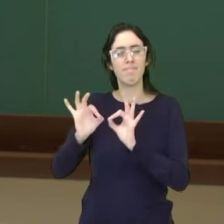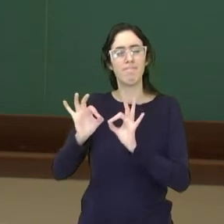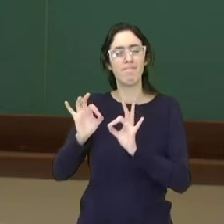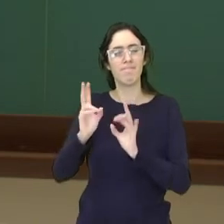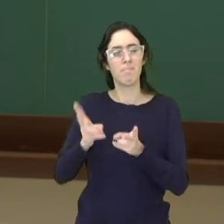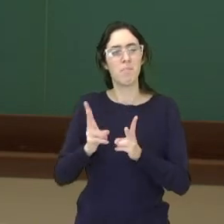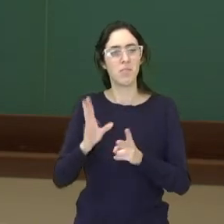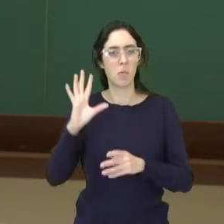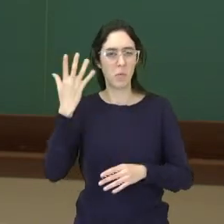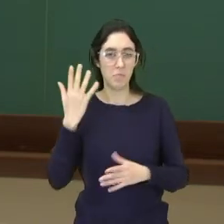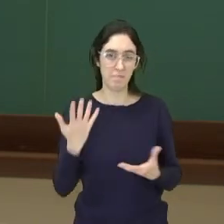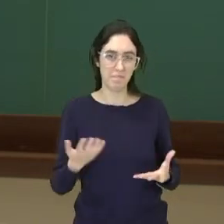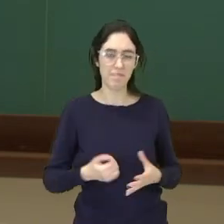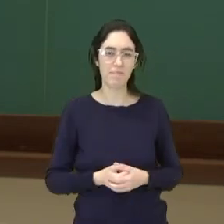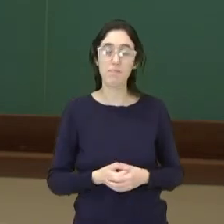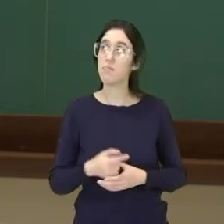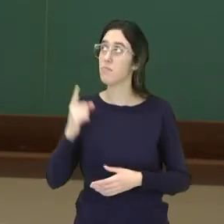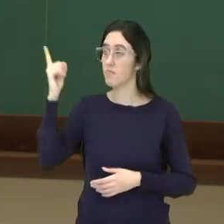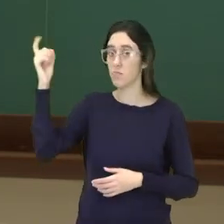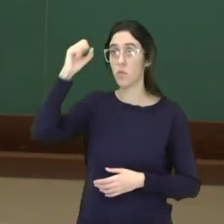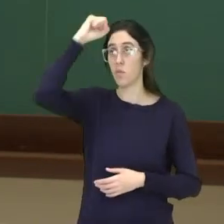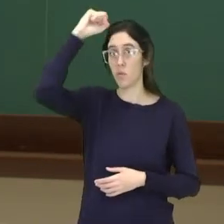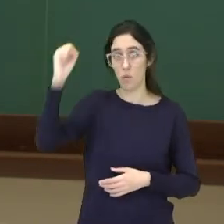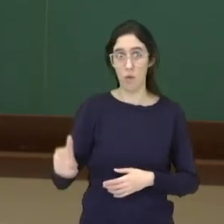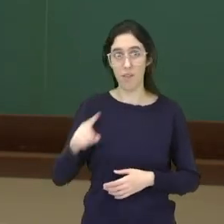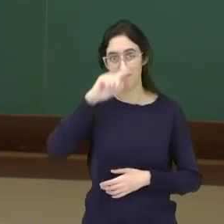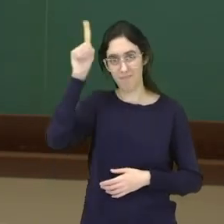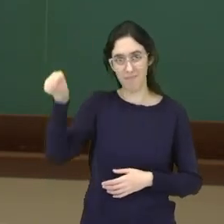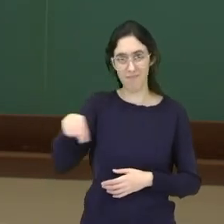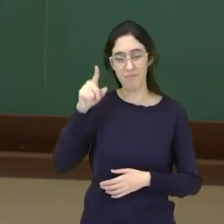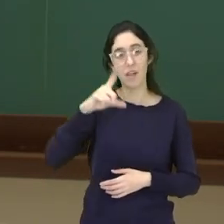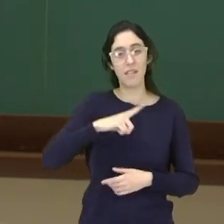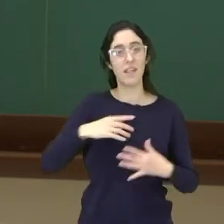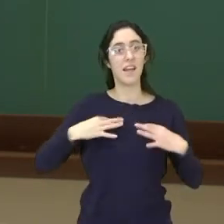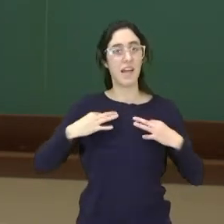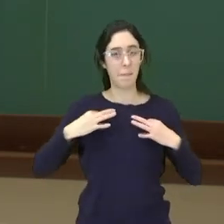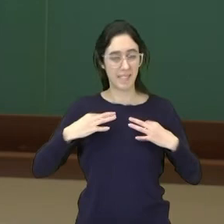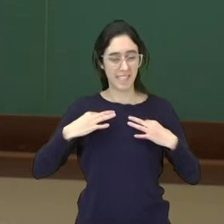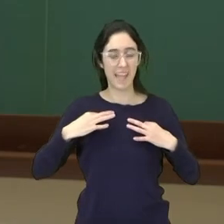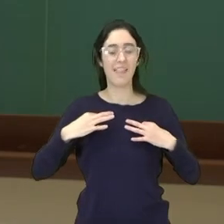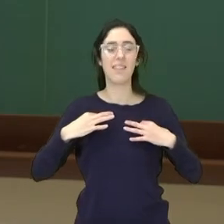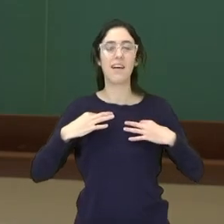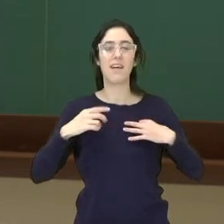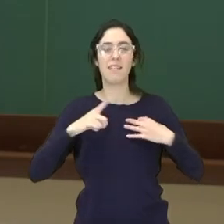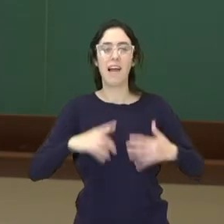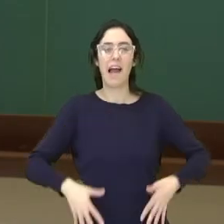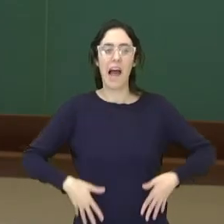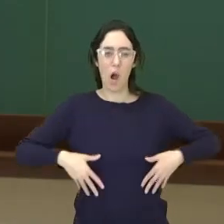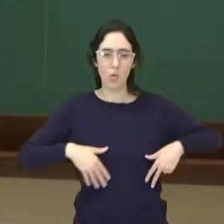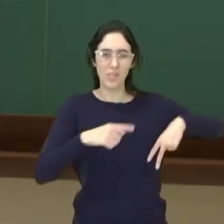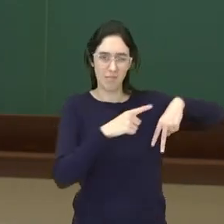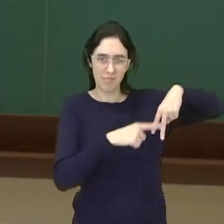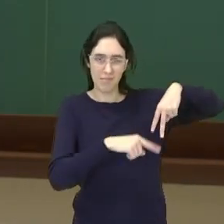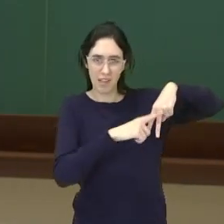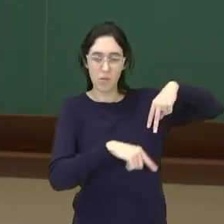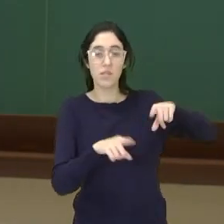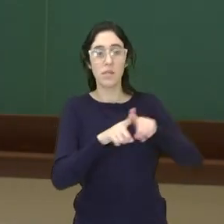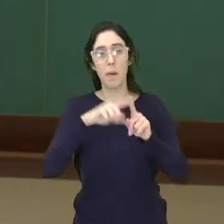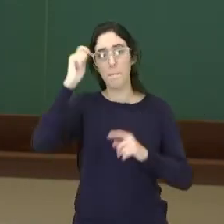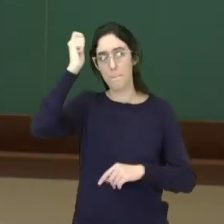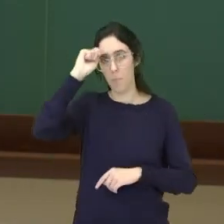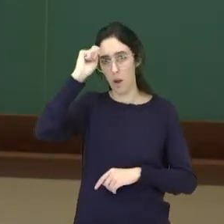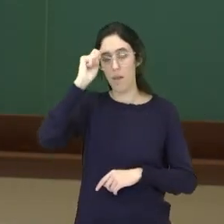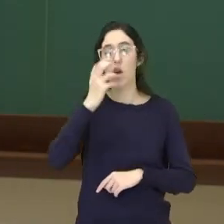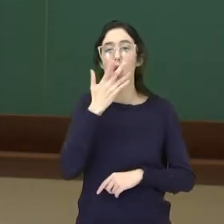Então olha lá. Na minha roleta eu tenho camiseta, calça e boné. E na segunda roleta eu tenho azul, rosa, amarelo e